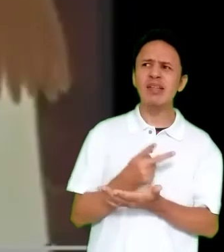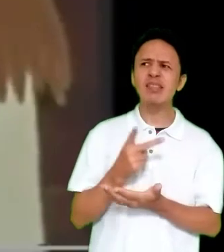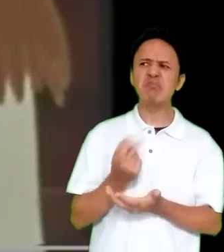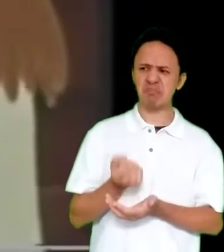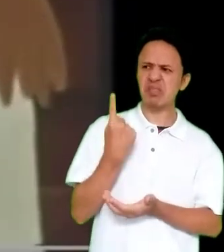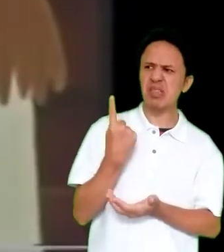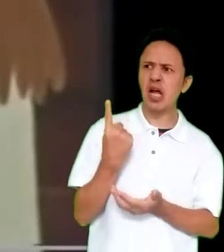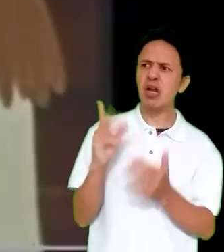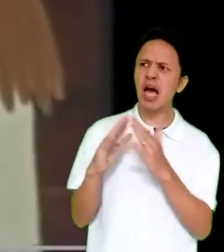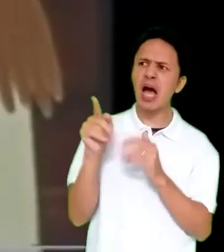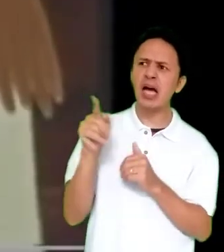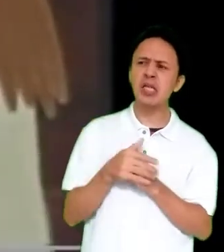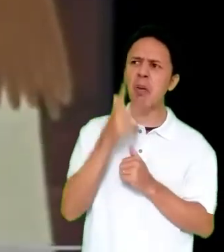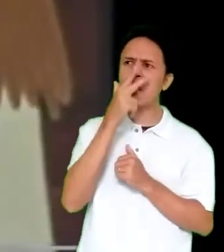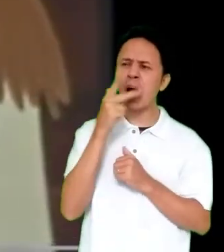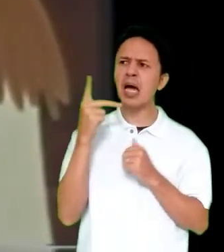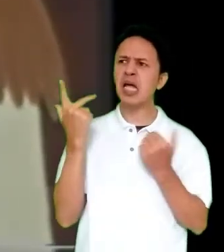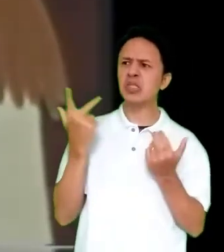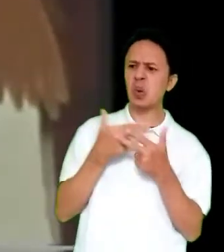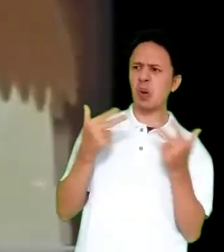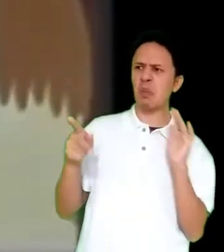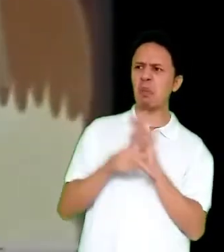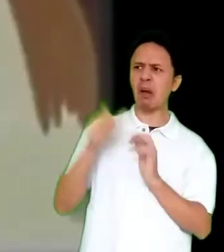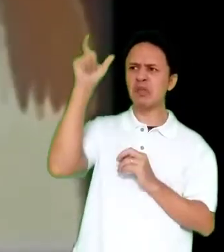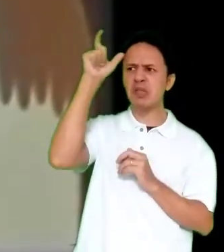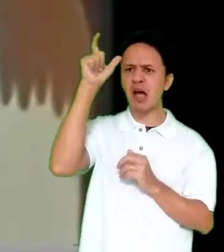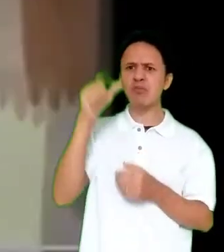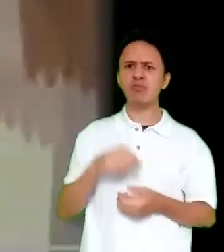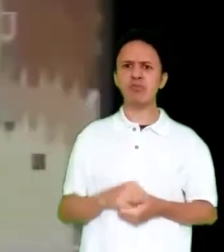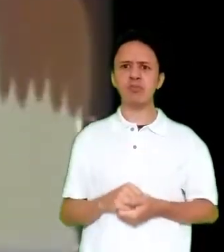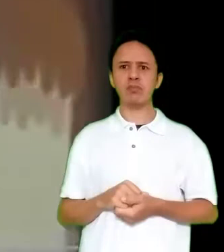Acontecem coisas muito estranhas ali naquela casa. Parecem coisas do diabo.